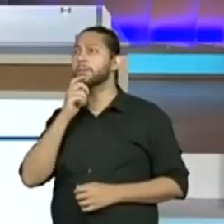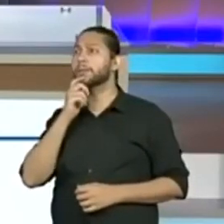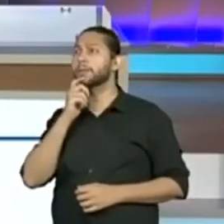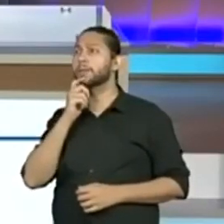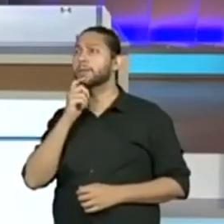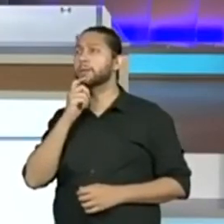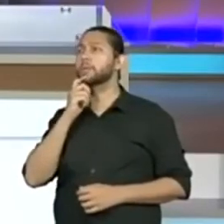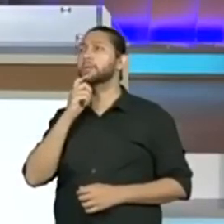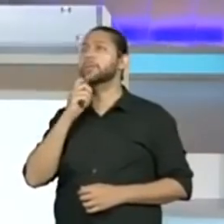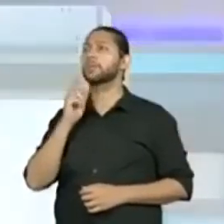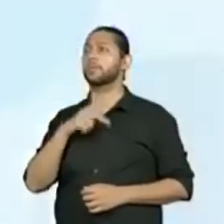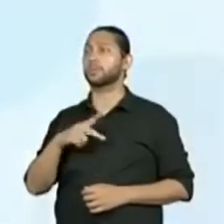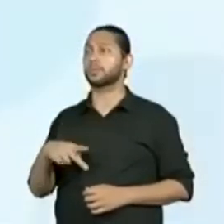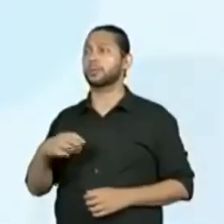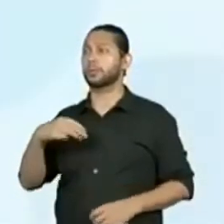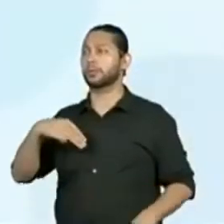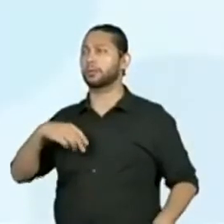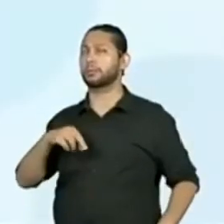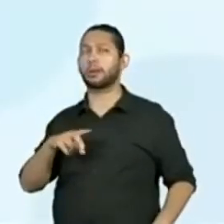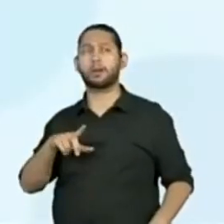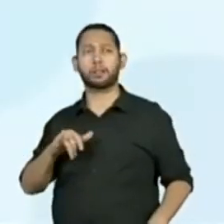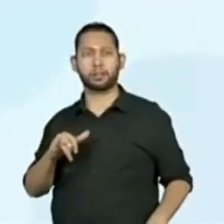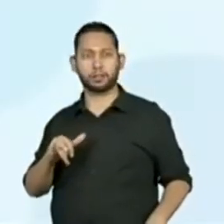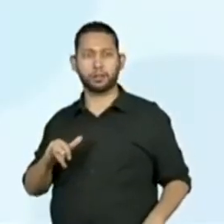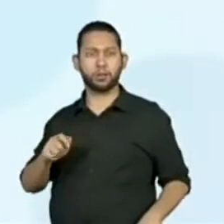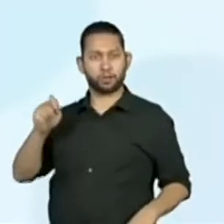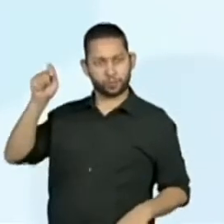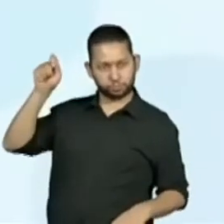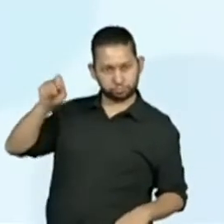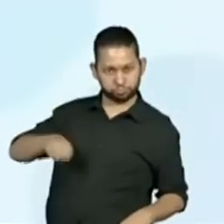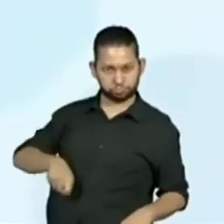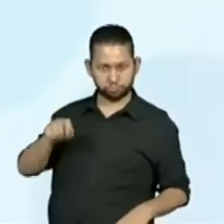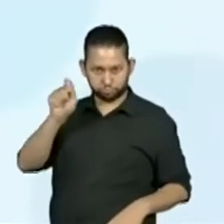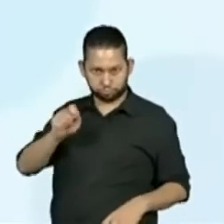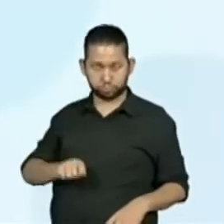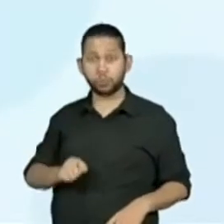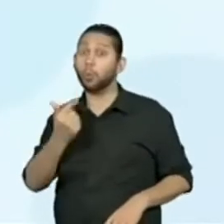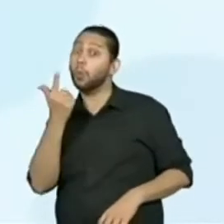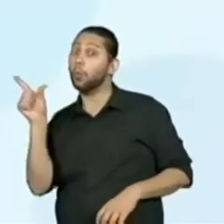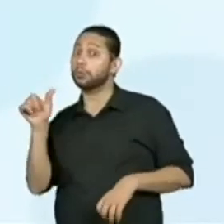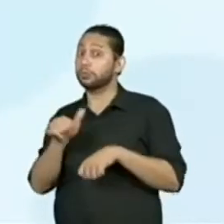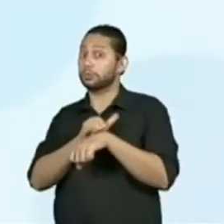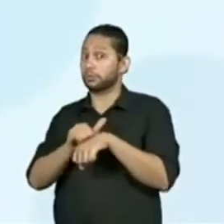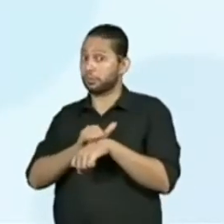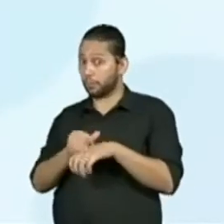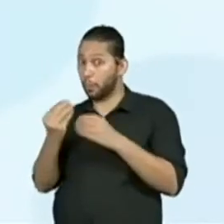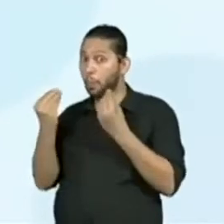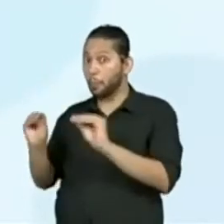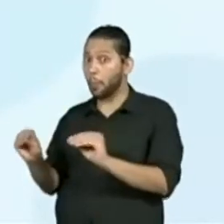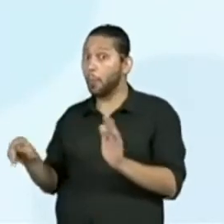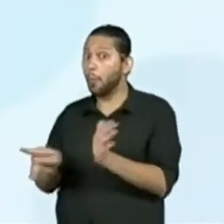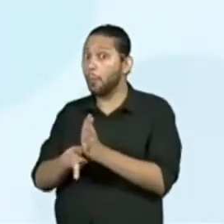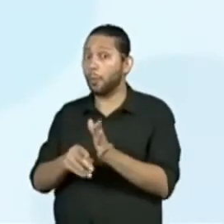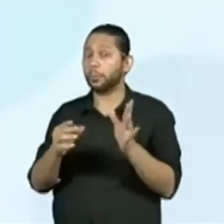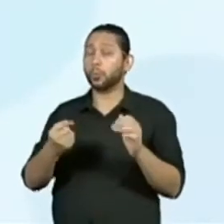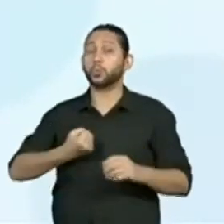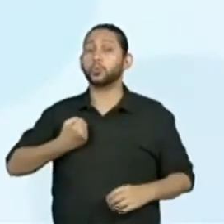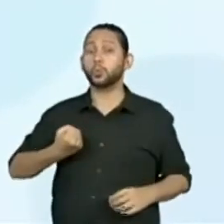Marli. Vou aqui passar um traço rapidinho aqui, ó, só para vocês verem rapidinho, tá, pessoal? Vamos lá.